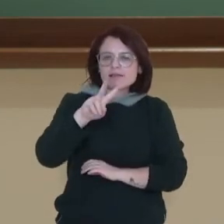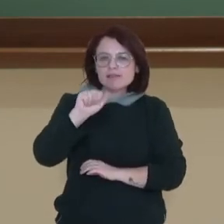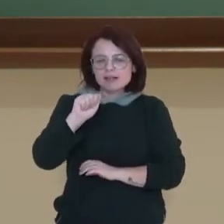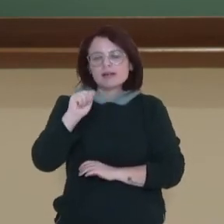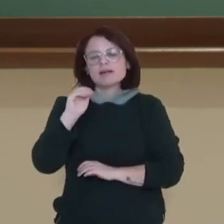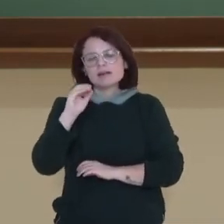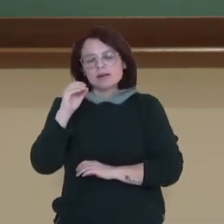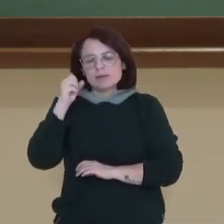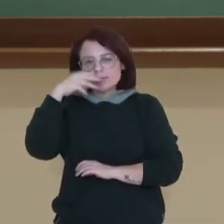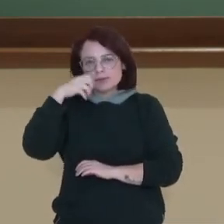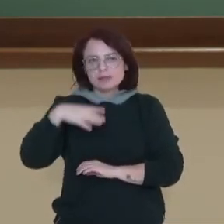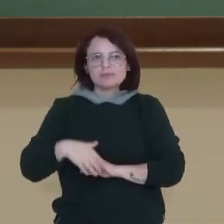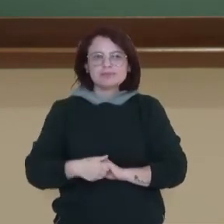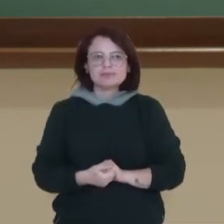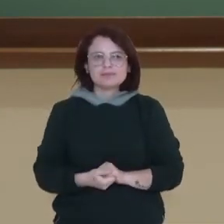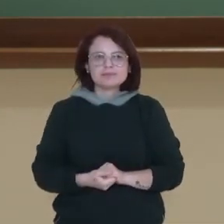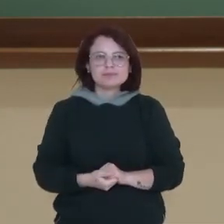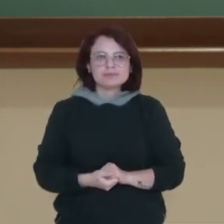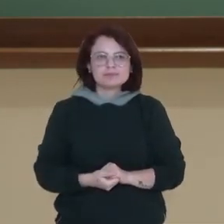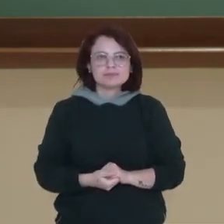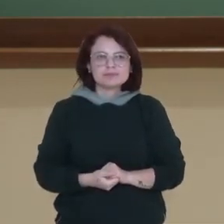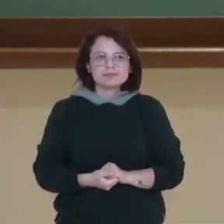floema, que é a seiva elaborada, ok?